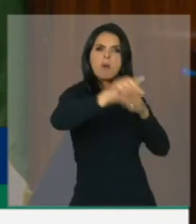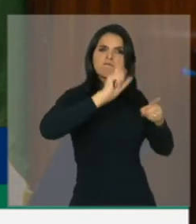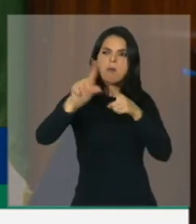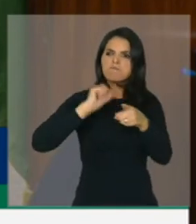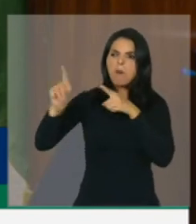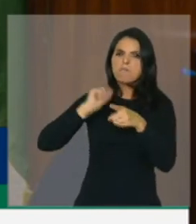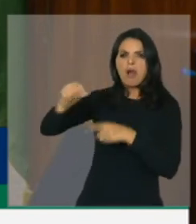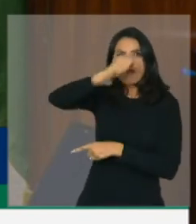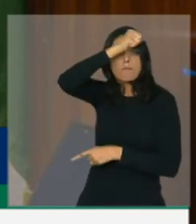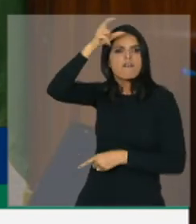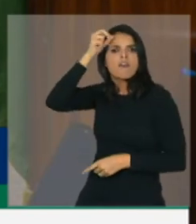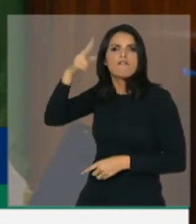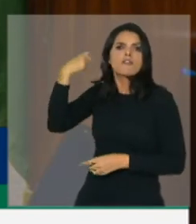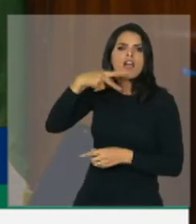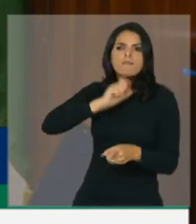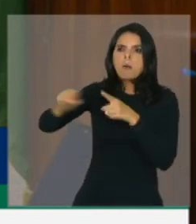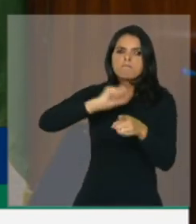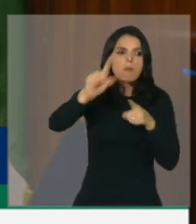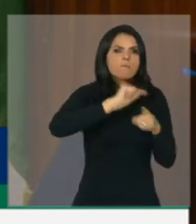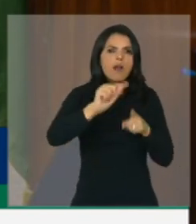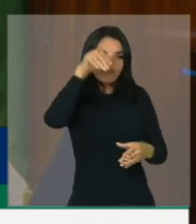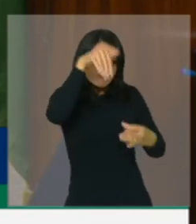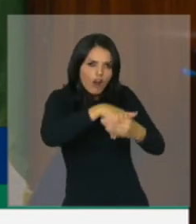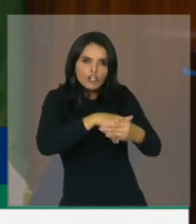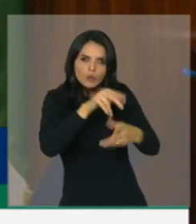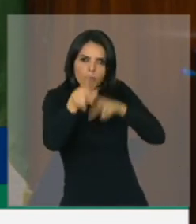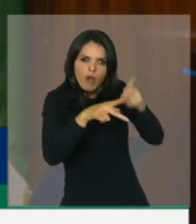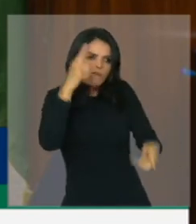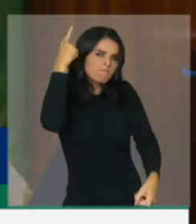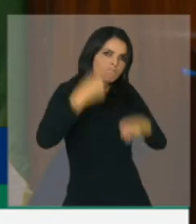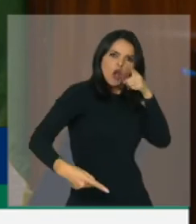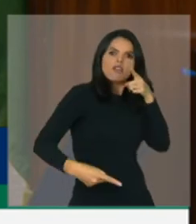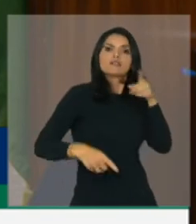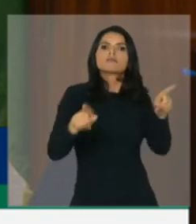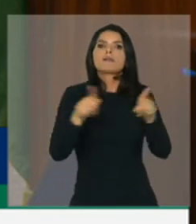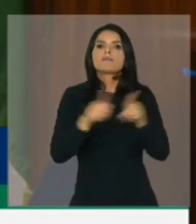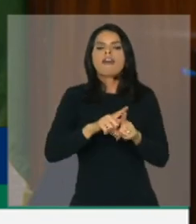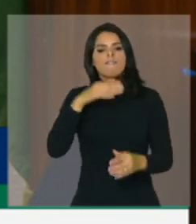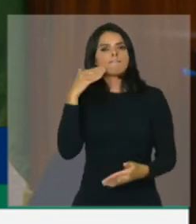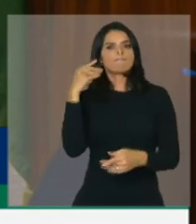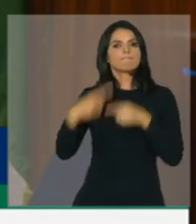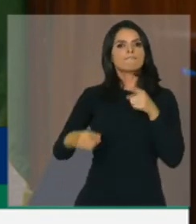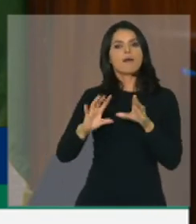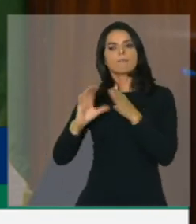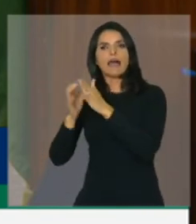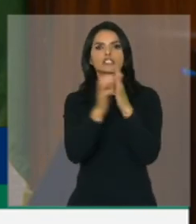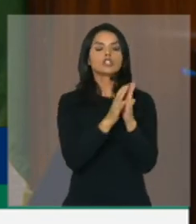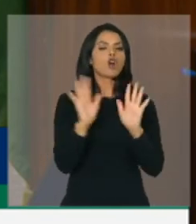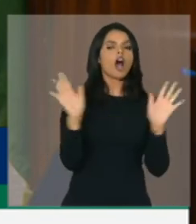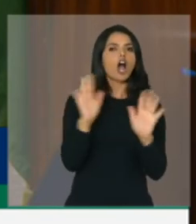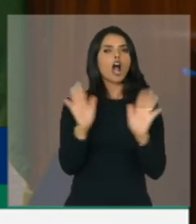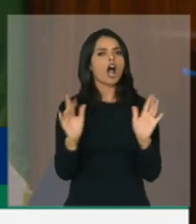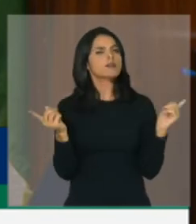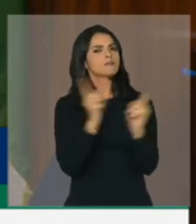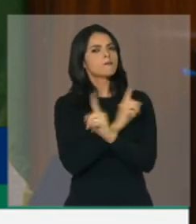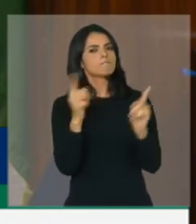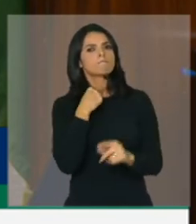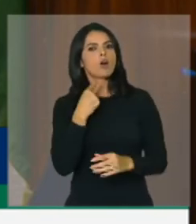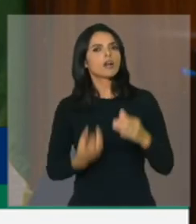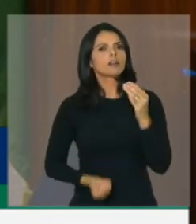prefeitos e vereadores. Suprimiu o direito de voto de milhões de brasileiros. Restringiu os partidos políticos. Instituiu